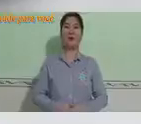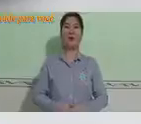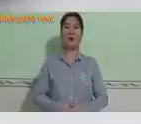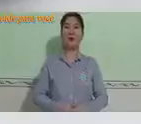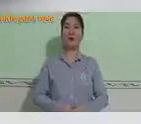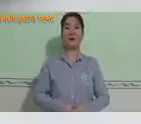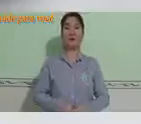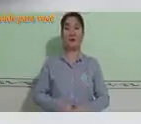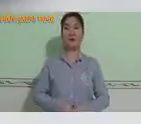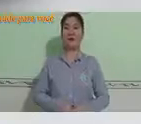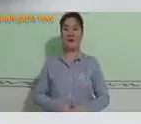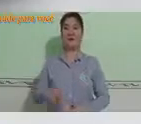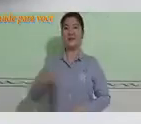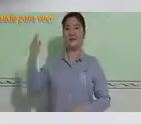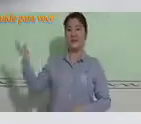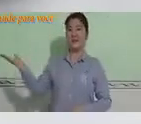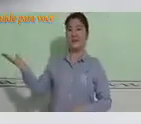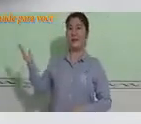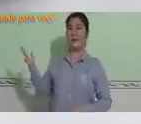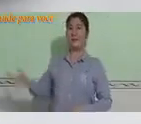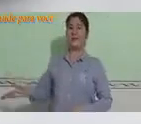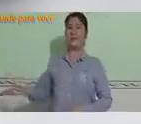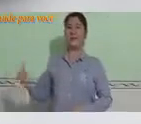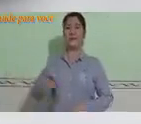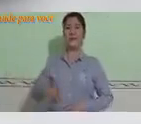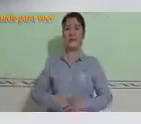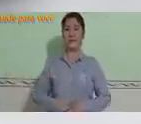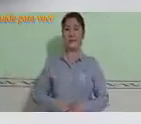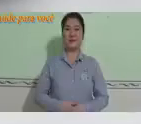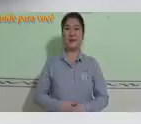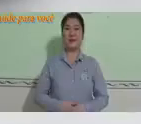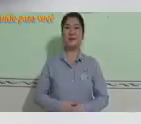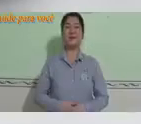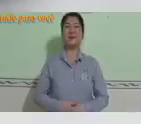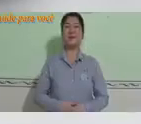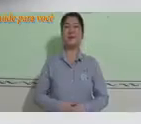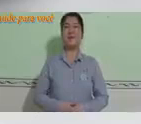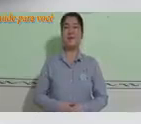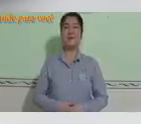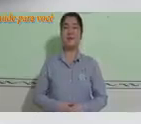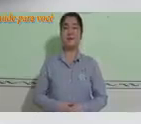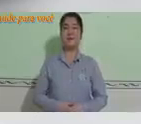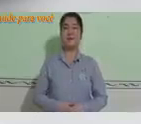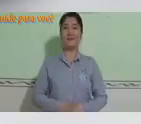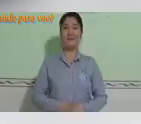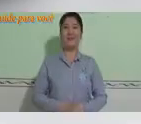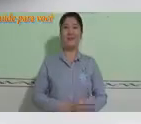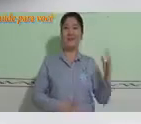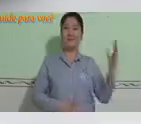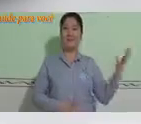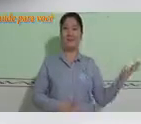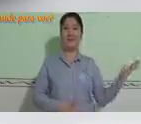S e acento agudo N D R O M E D O O L H O S S O P O D S E R, caracterizada